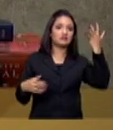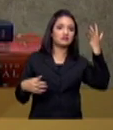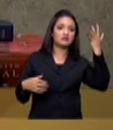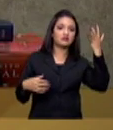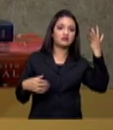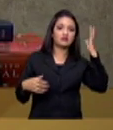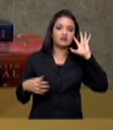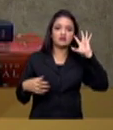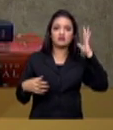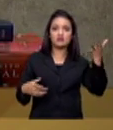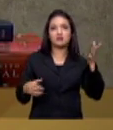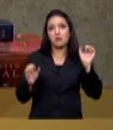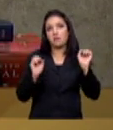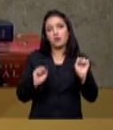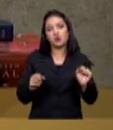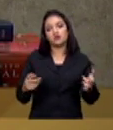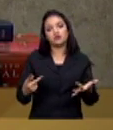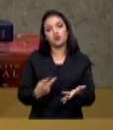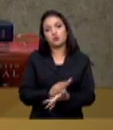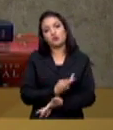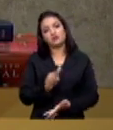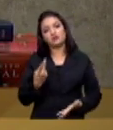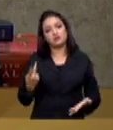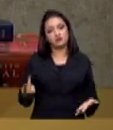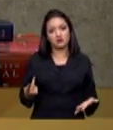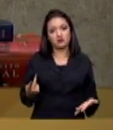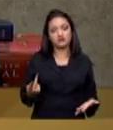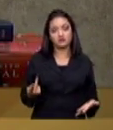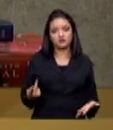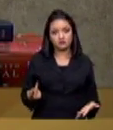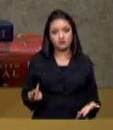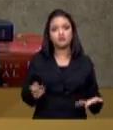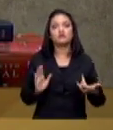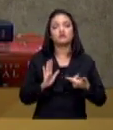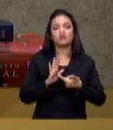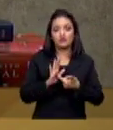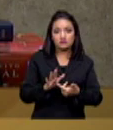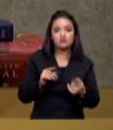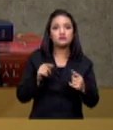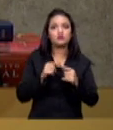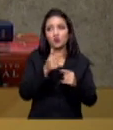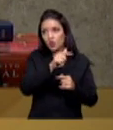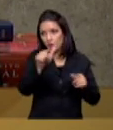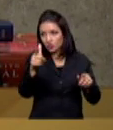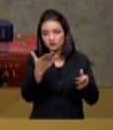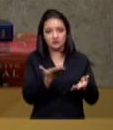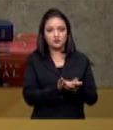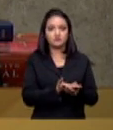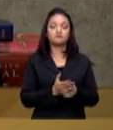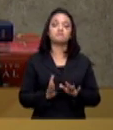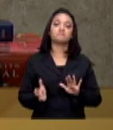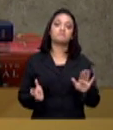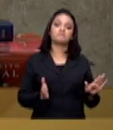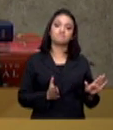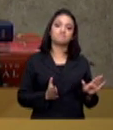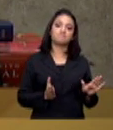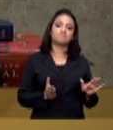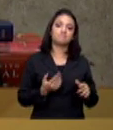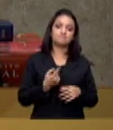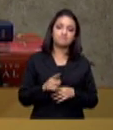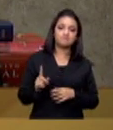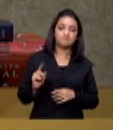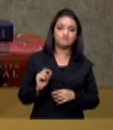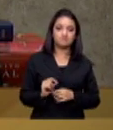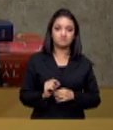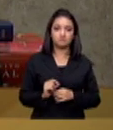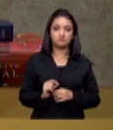material. Ela poderá pretender veicular essa pretensão em outra ação própria. Por fim, a ausência